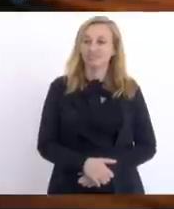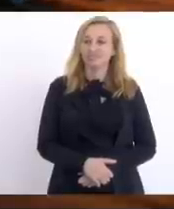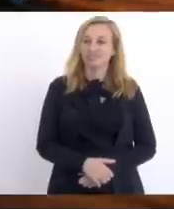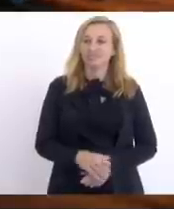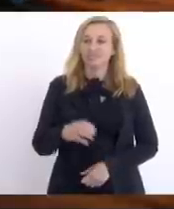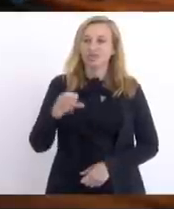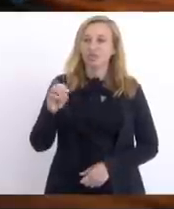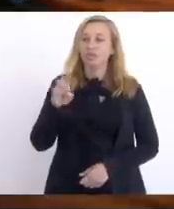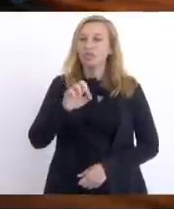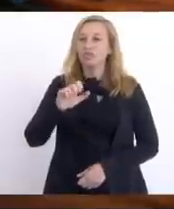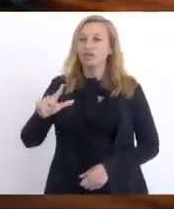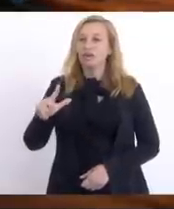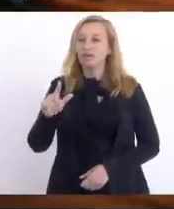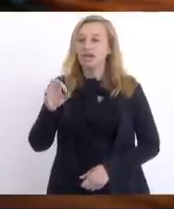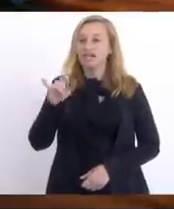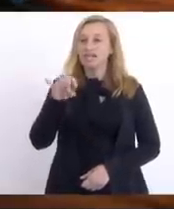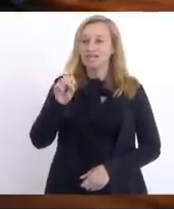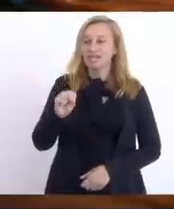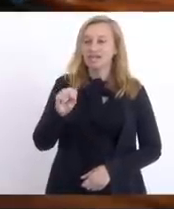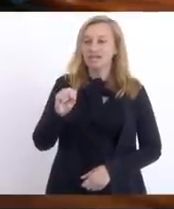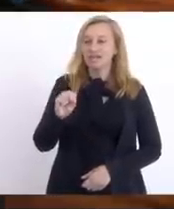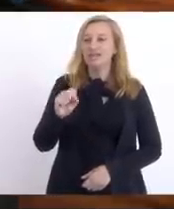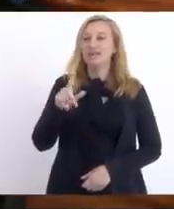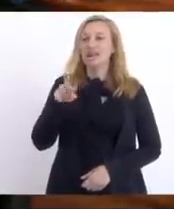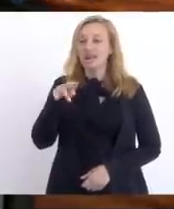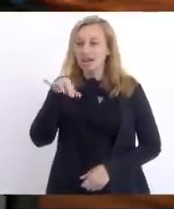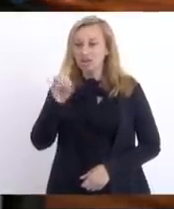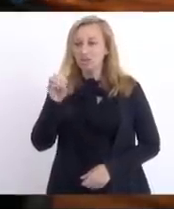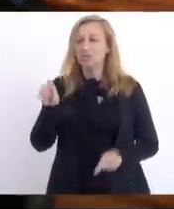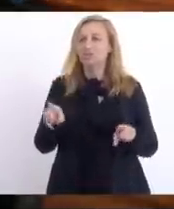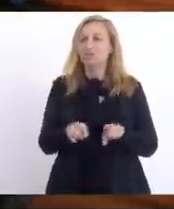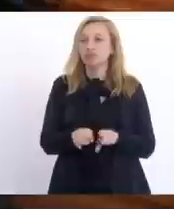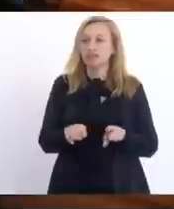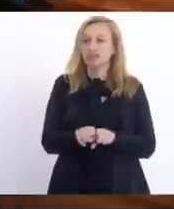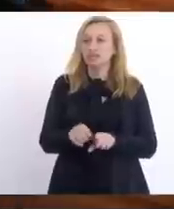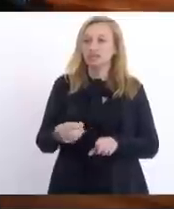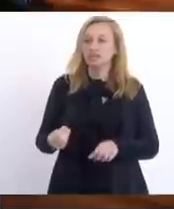Coronel Bucassis aqui, representando o coronel Leandro.